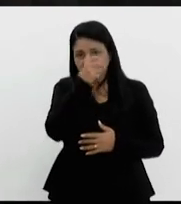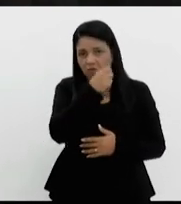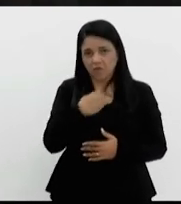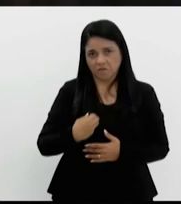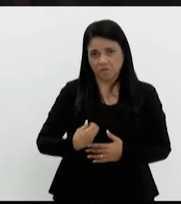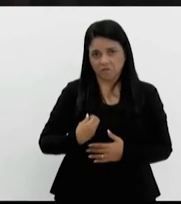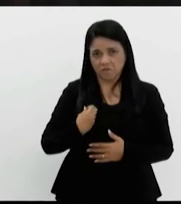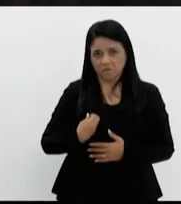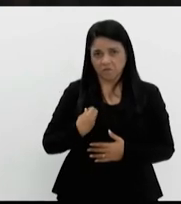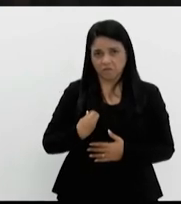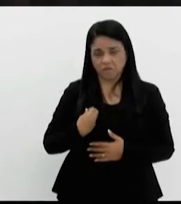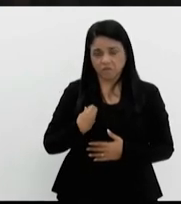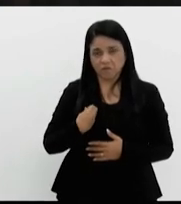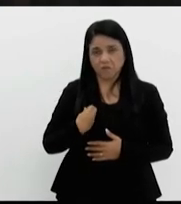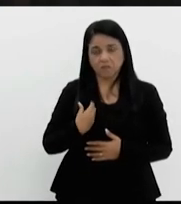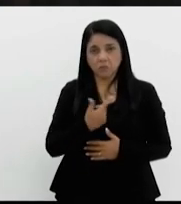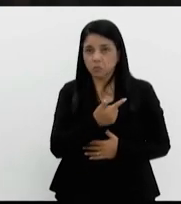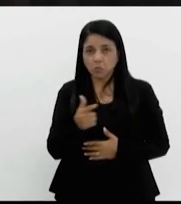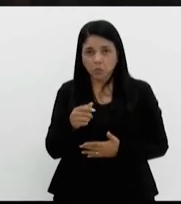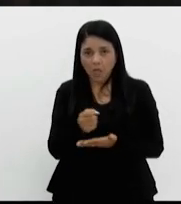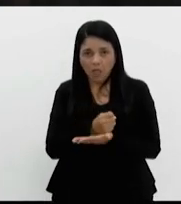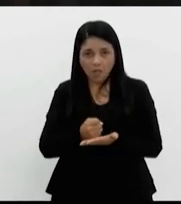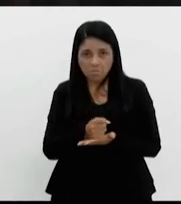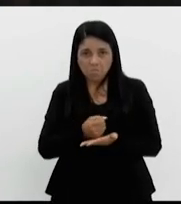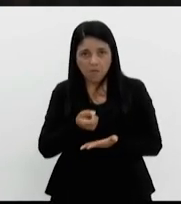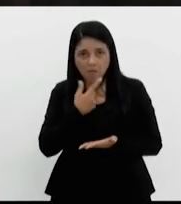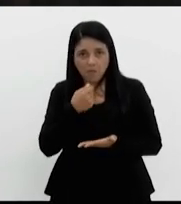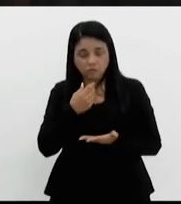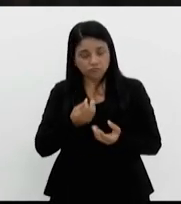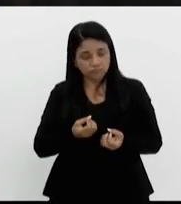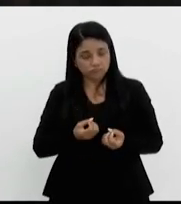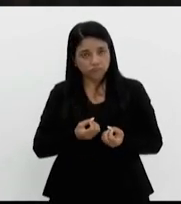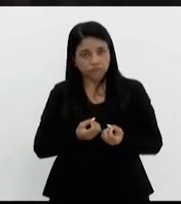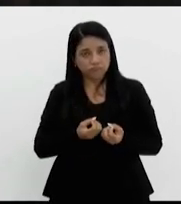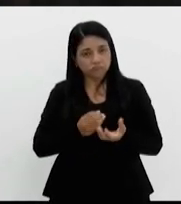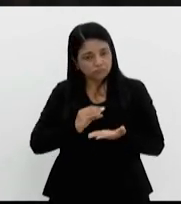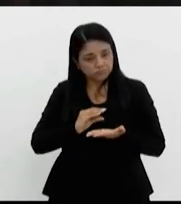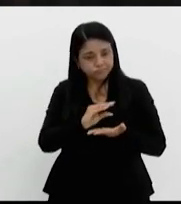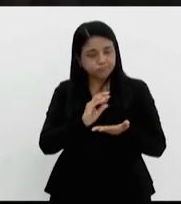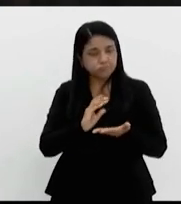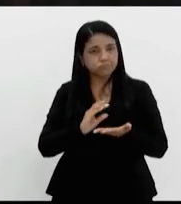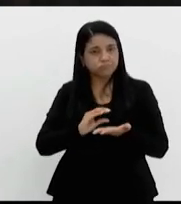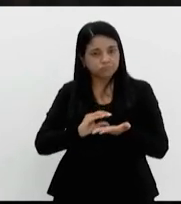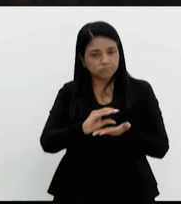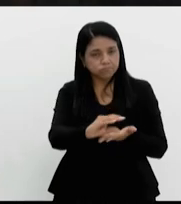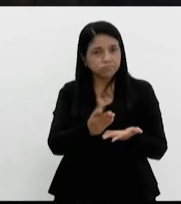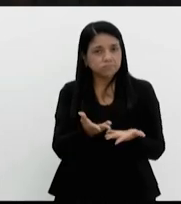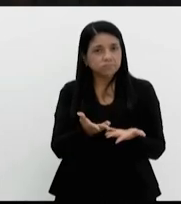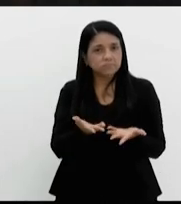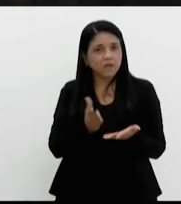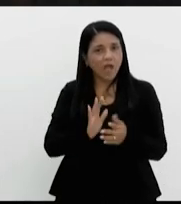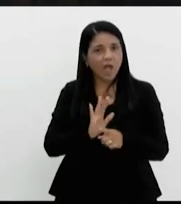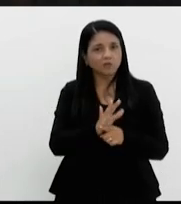vida que está sem remédio, dando uma ajuda. Ora, bola.